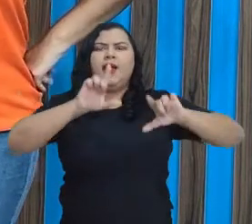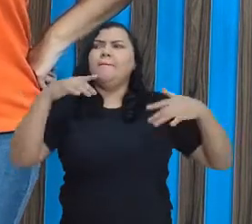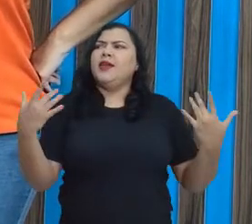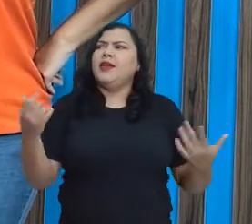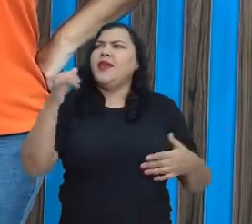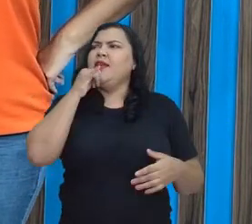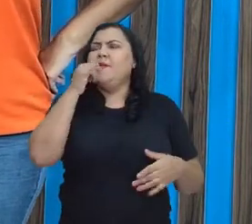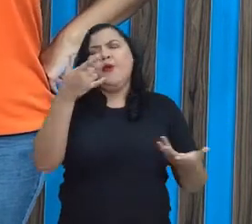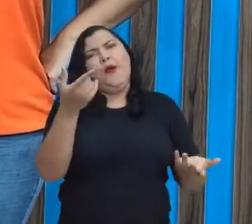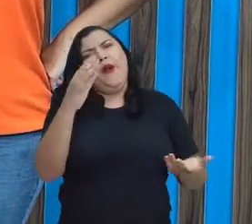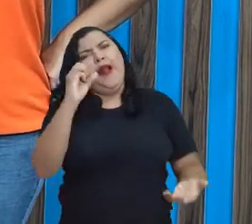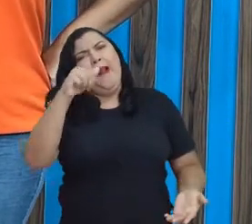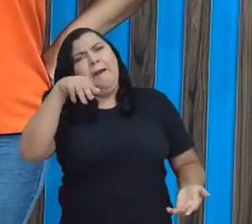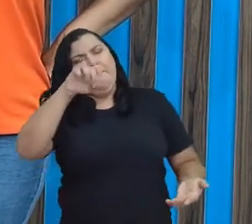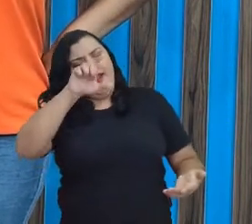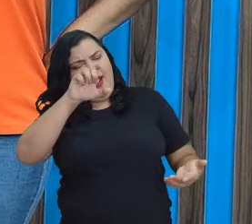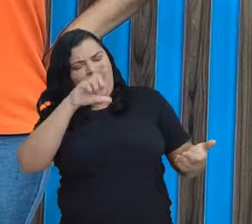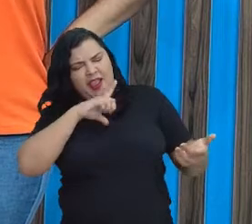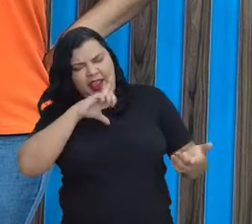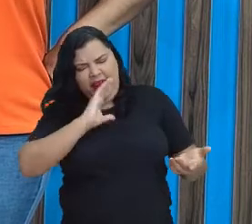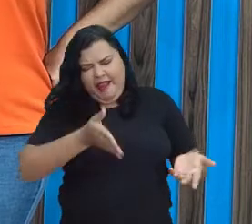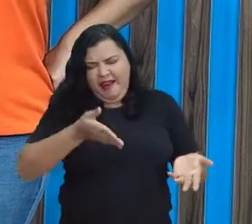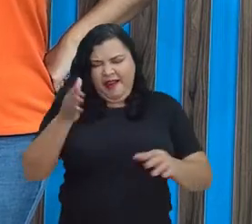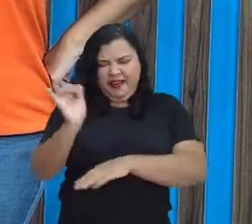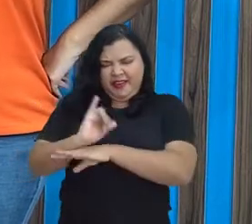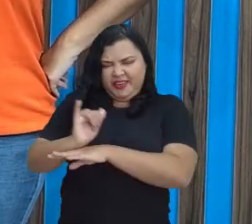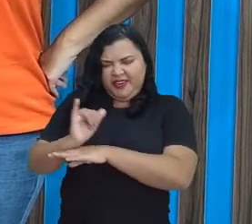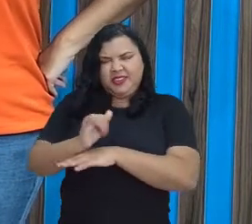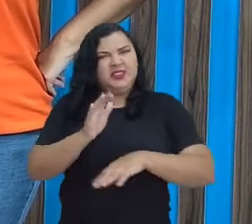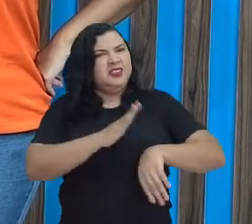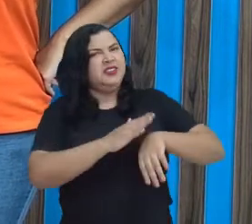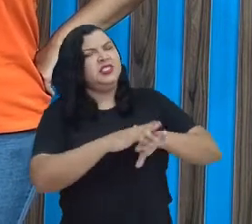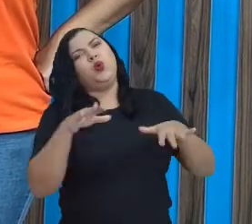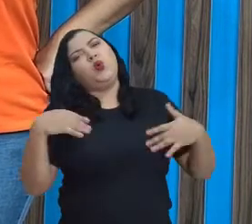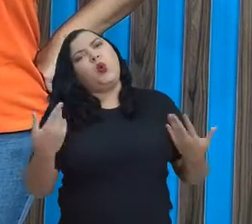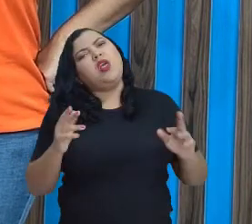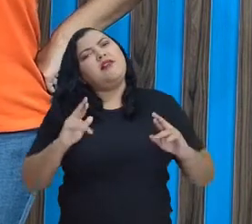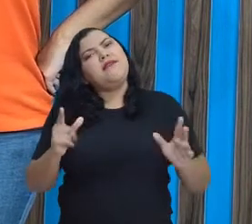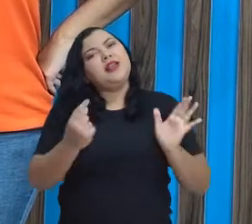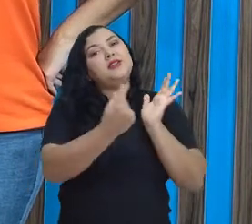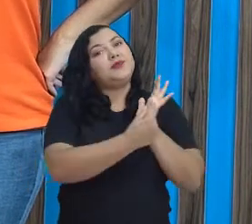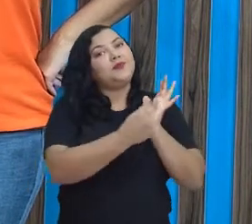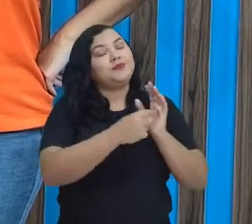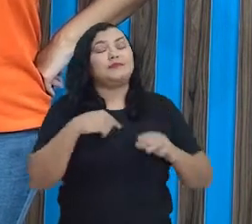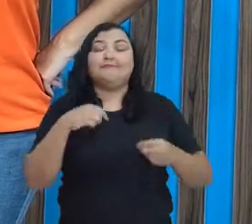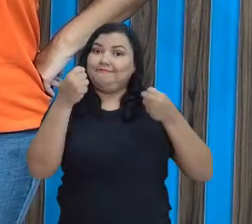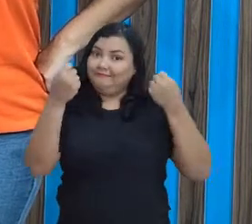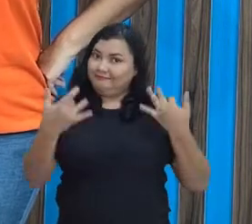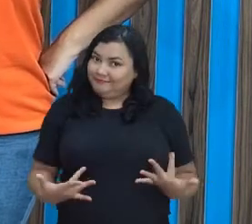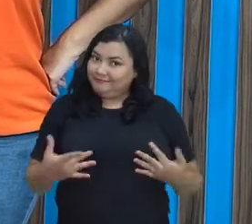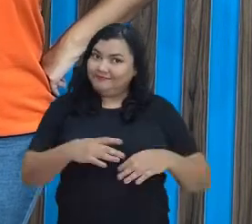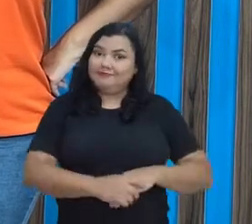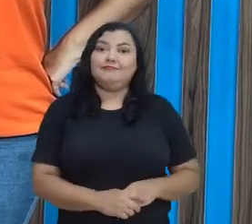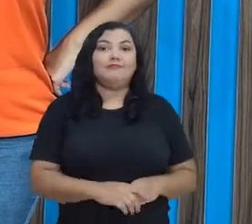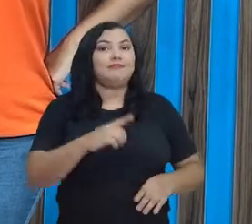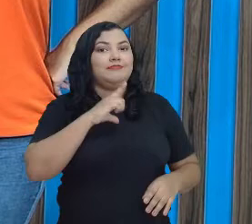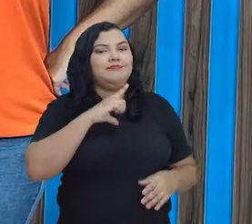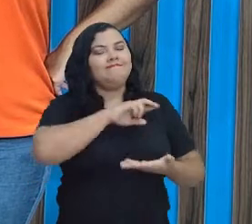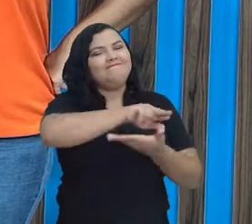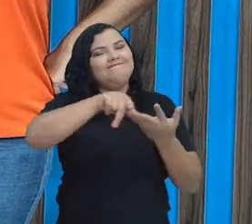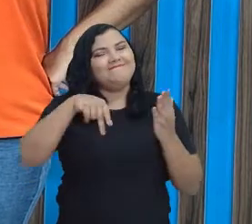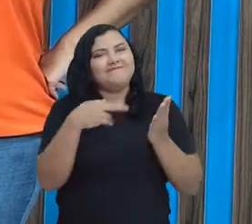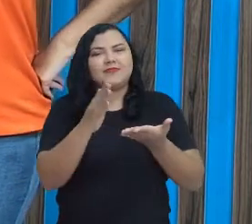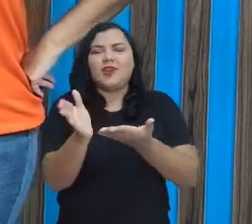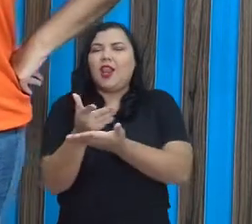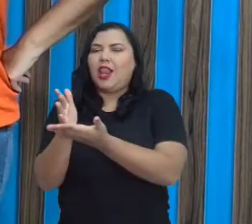as aulas no YouTube e as aulas ao vivo, qual a diferença desse aplicativo? E eu digo, além do acervo, a gente tem o quê? O